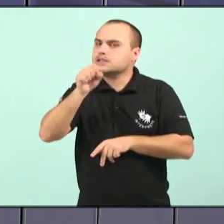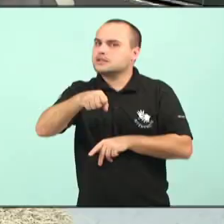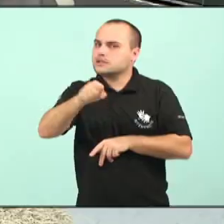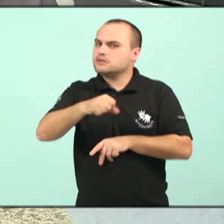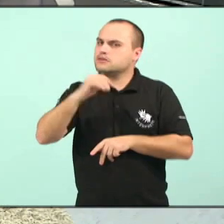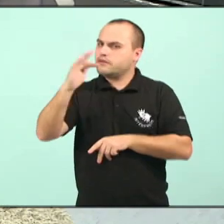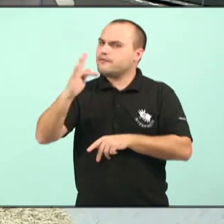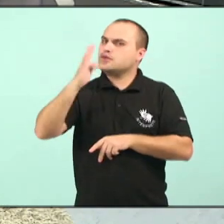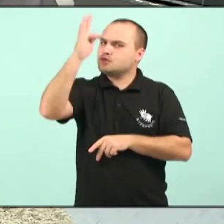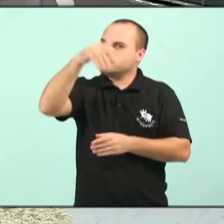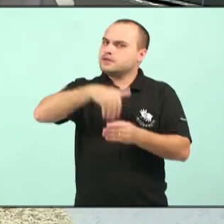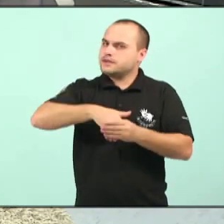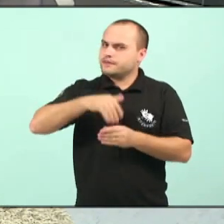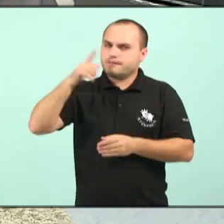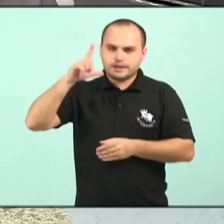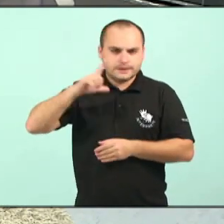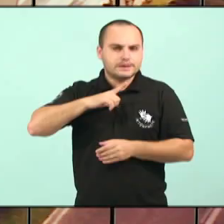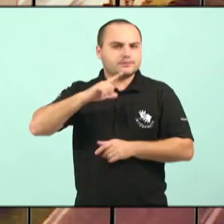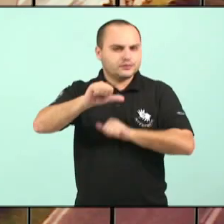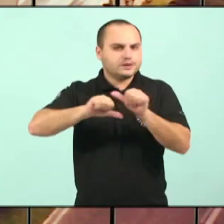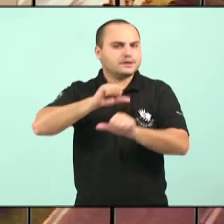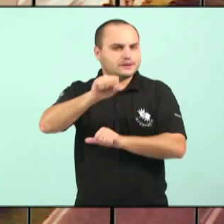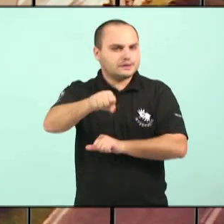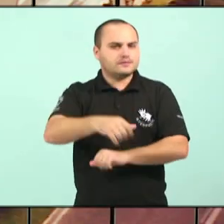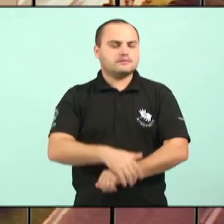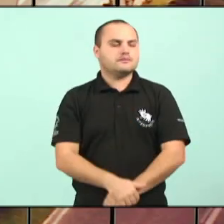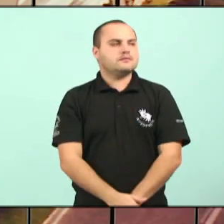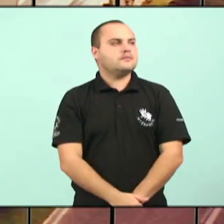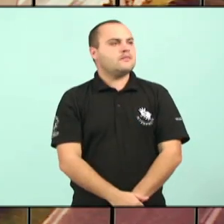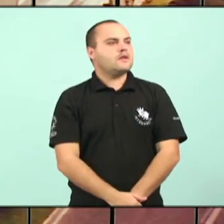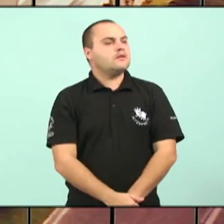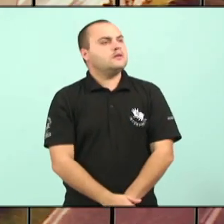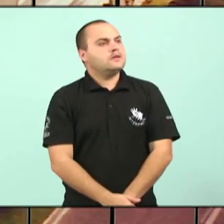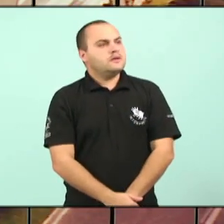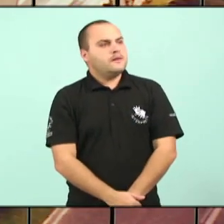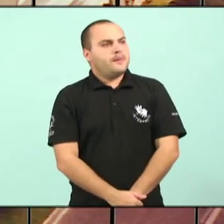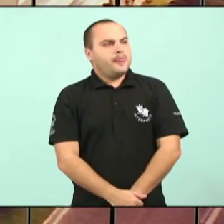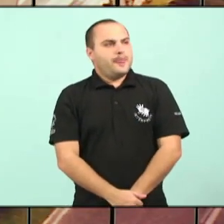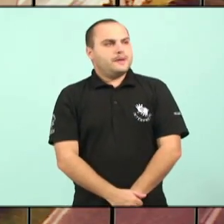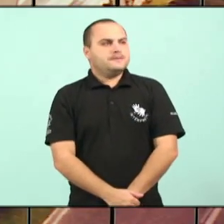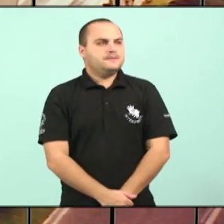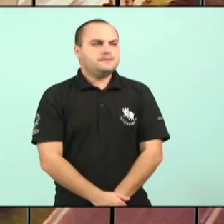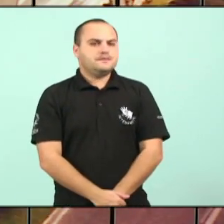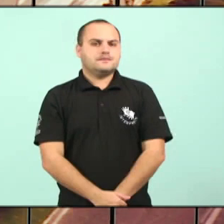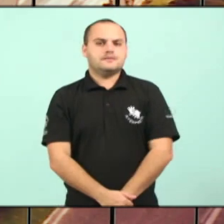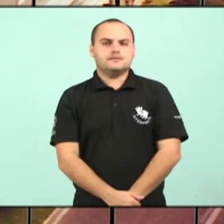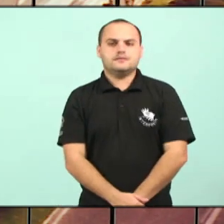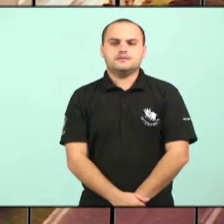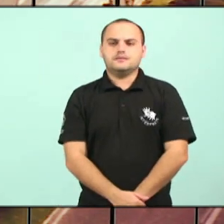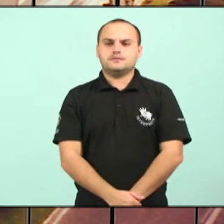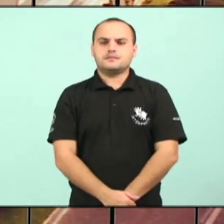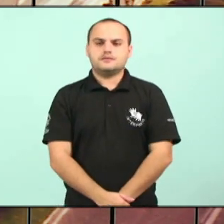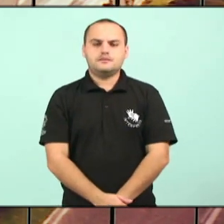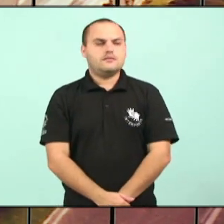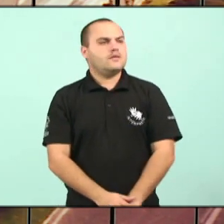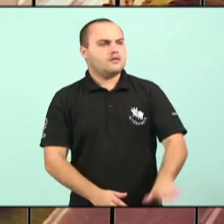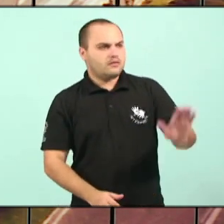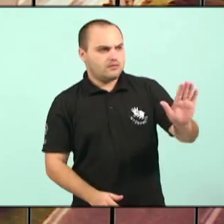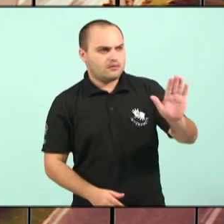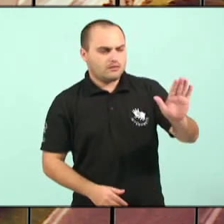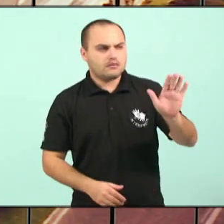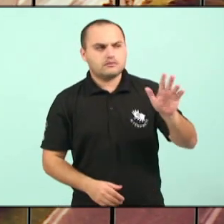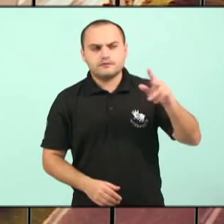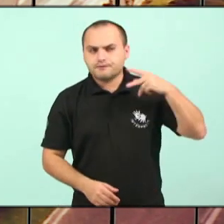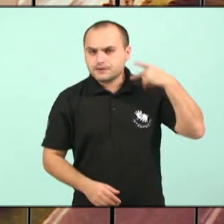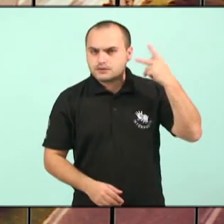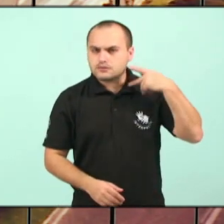eleições. Vereador, eu gostaria de conversar com o senhor. O senhor teve, como lei, uma